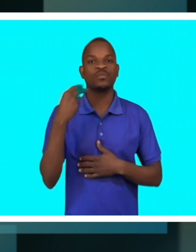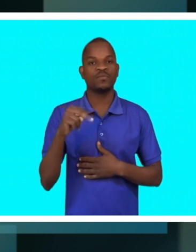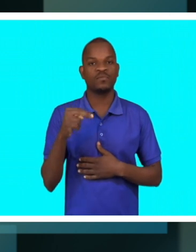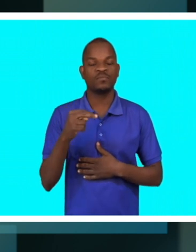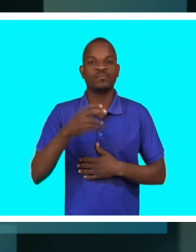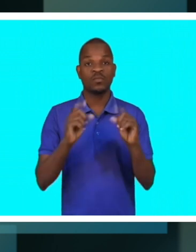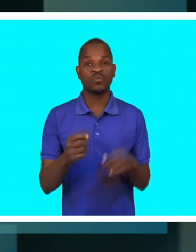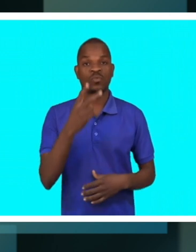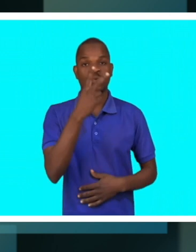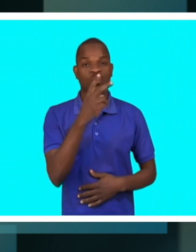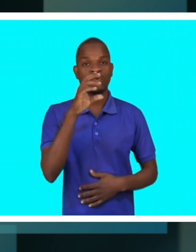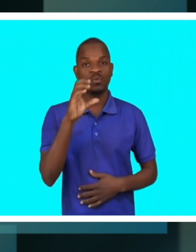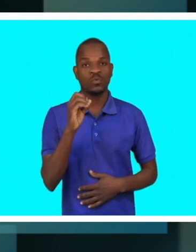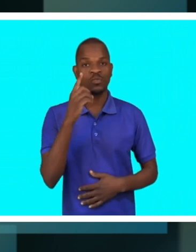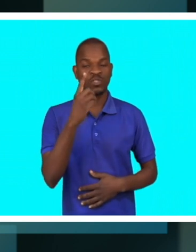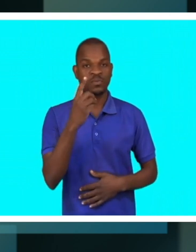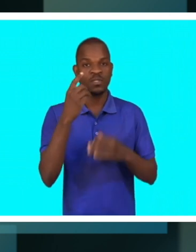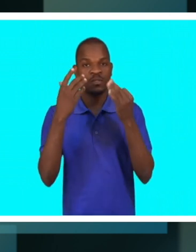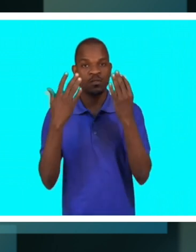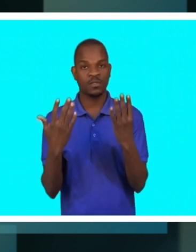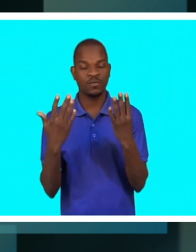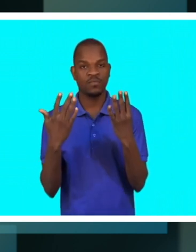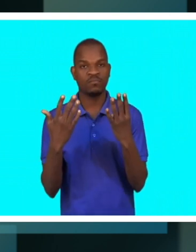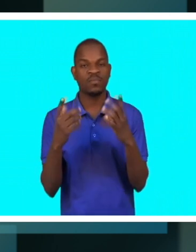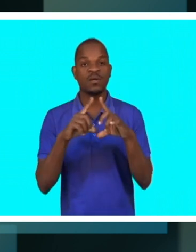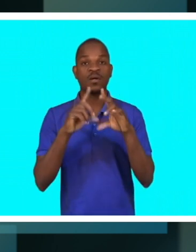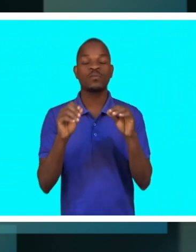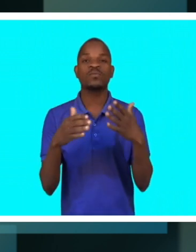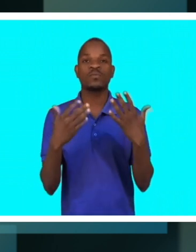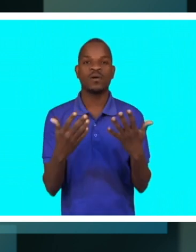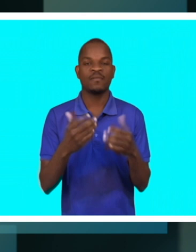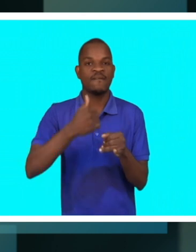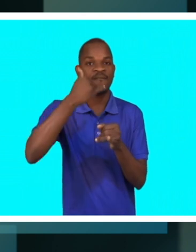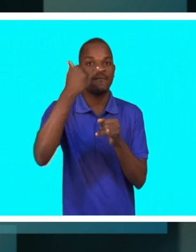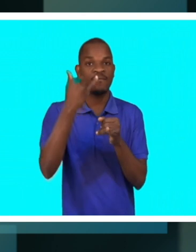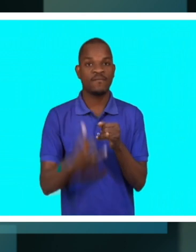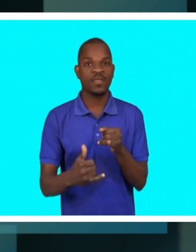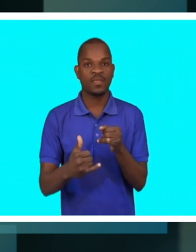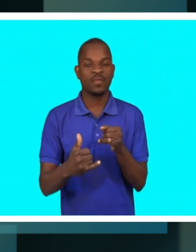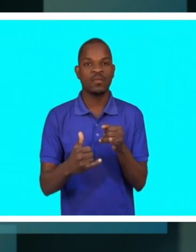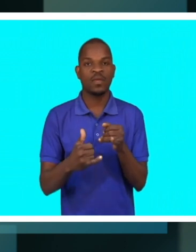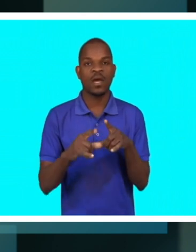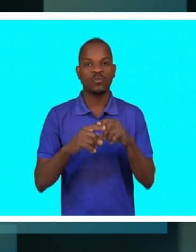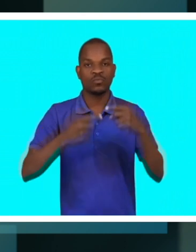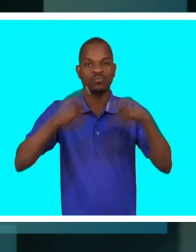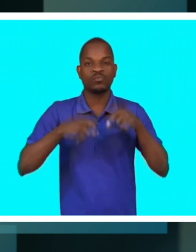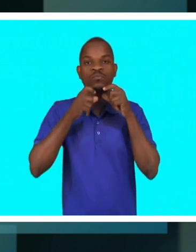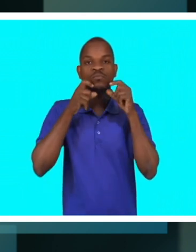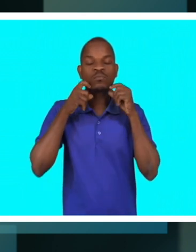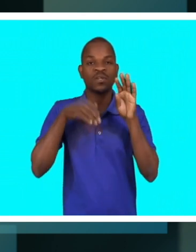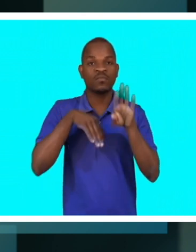de novembro. Em relação a 2019, será aquilo que vai ser o final do